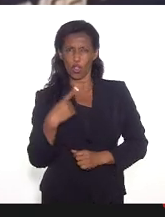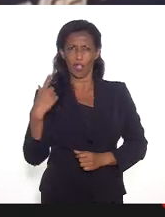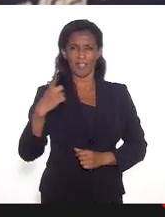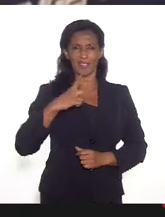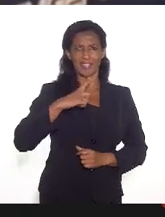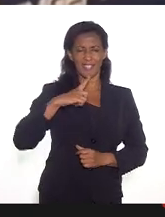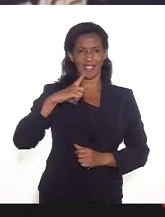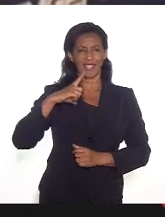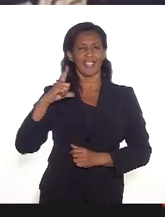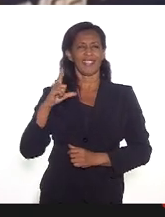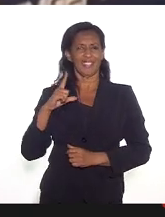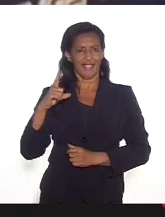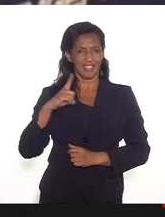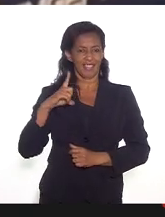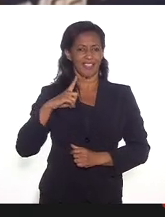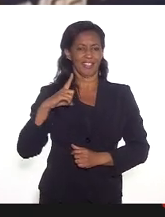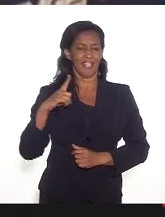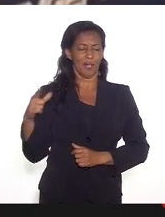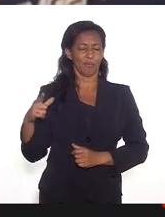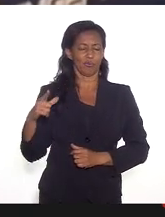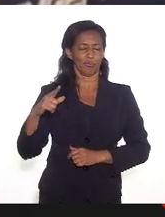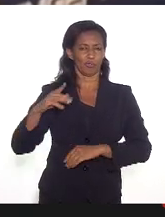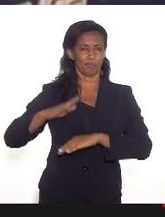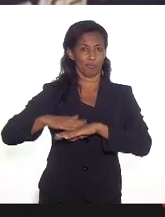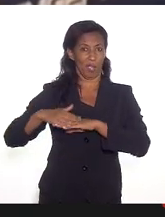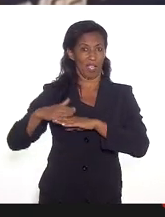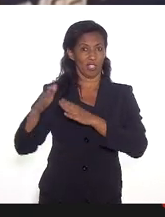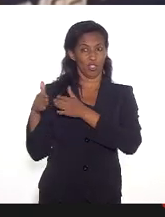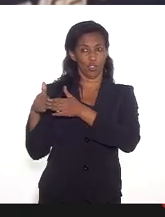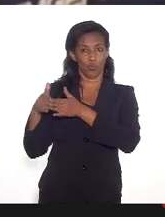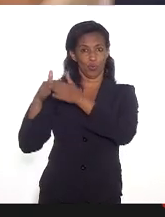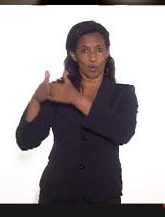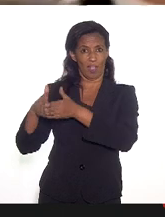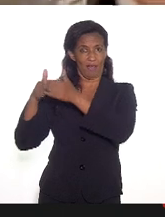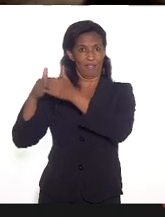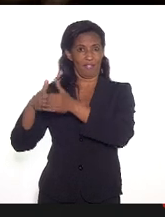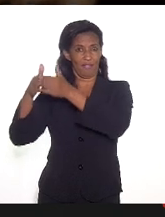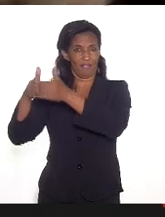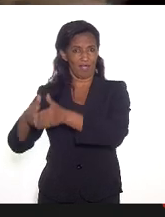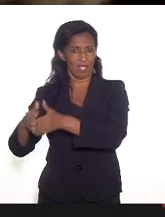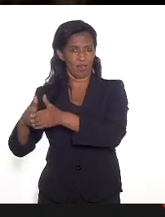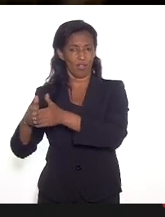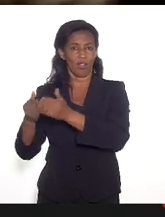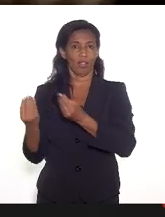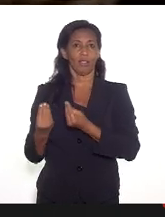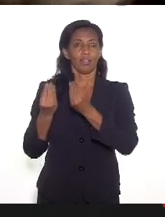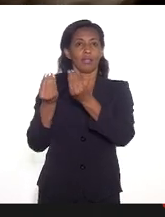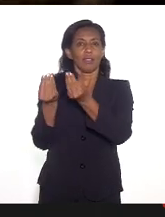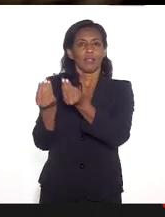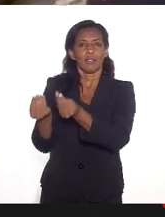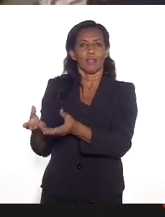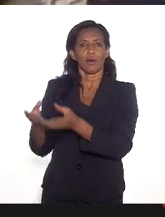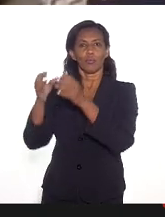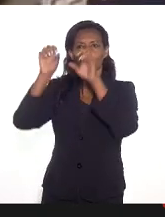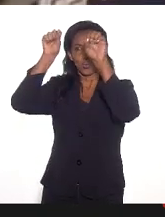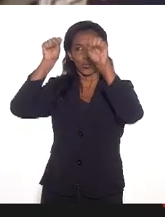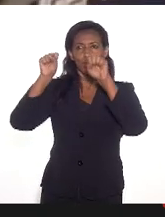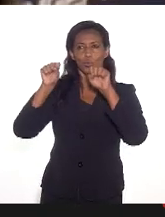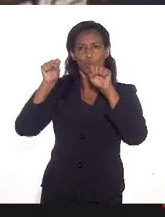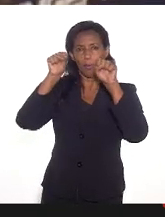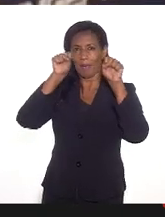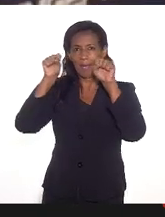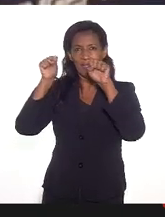de fundo, que são os equipamentos mais críticos de um navio, fornecemos para o programa do submarino nuclear